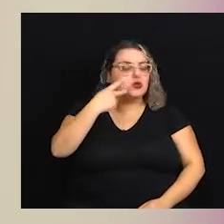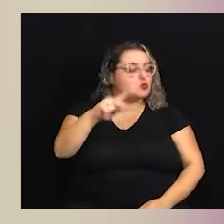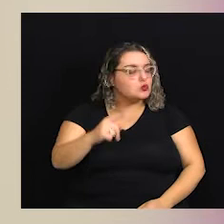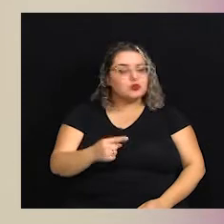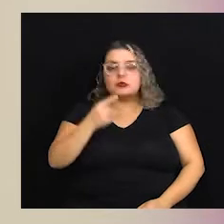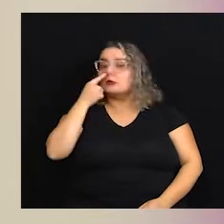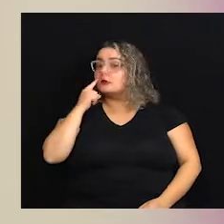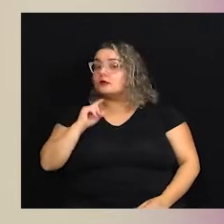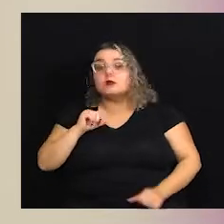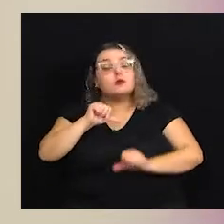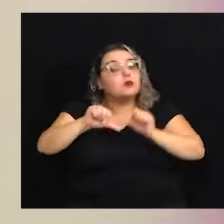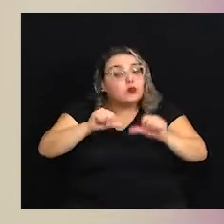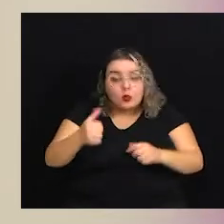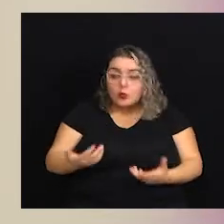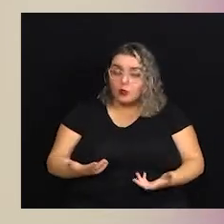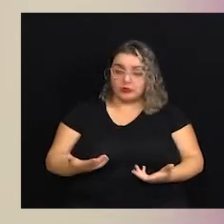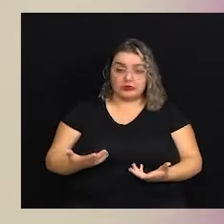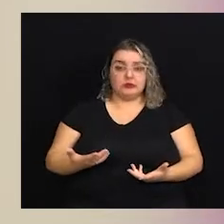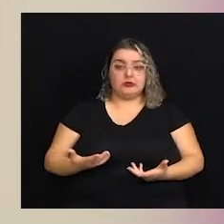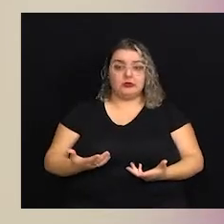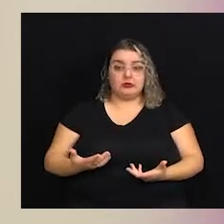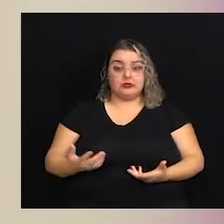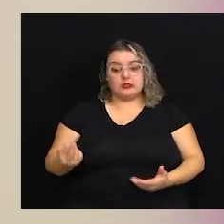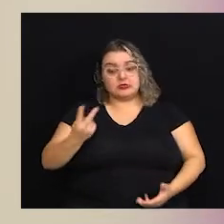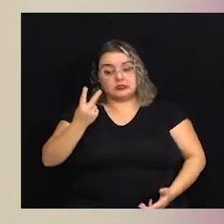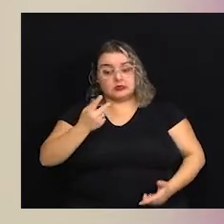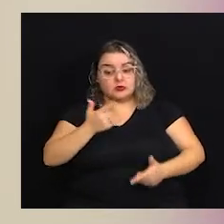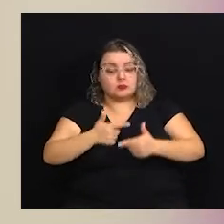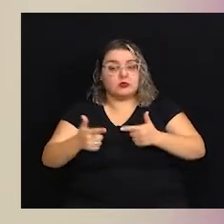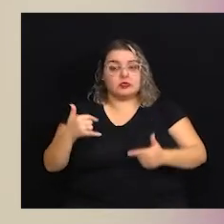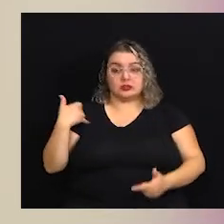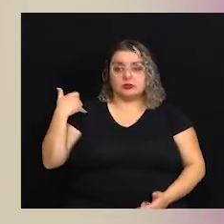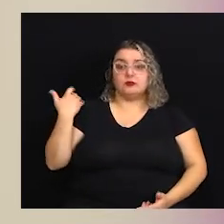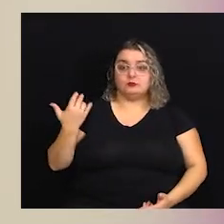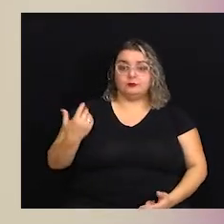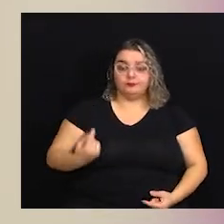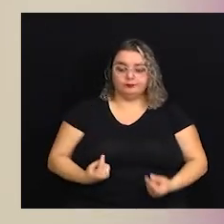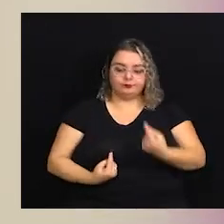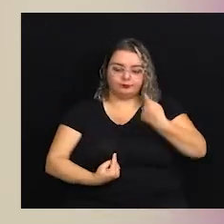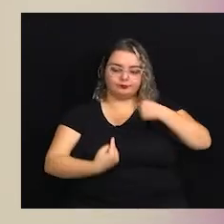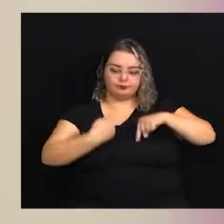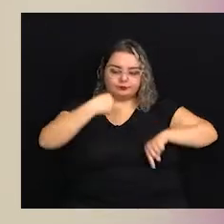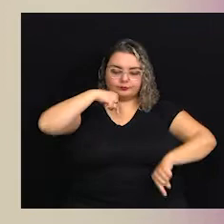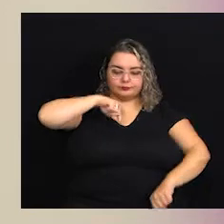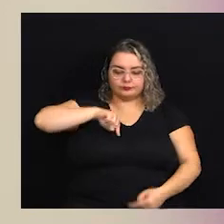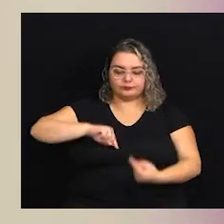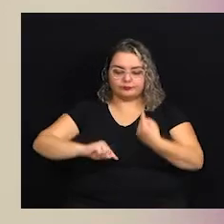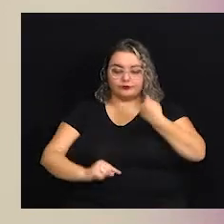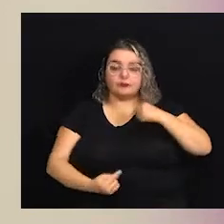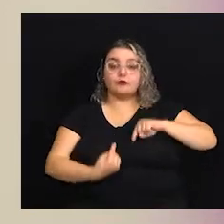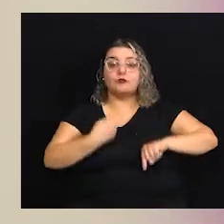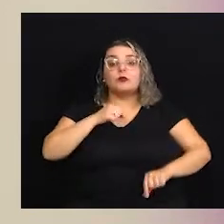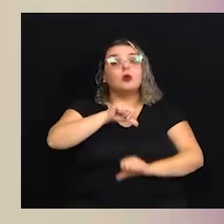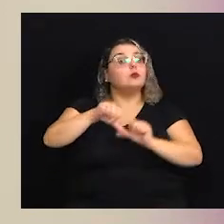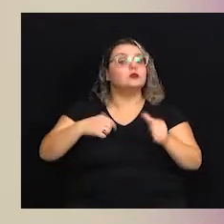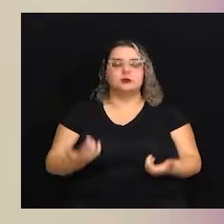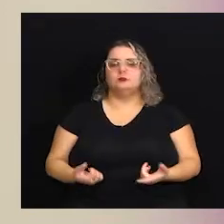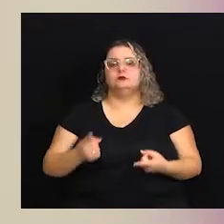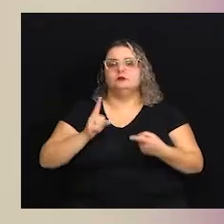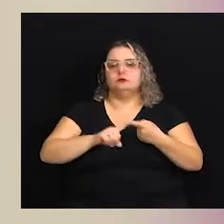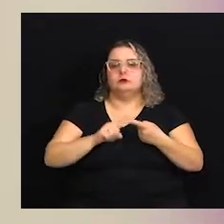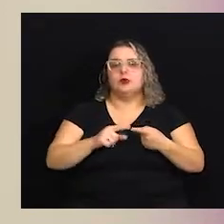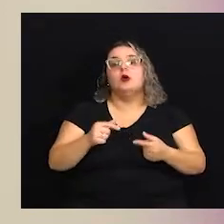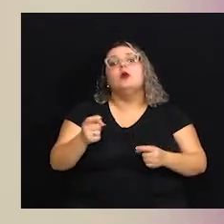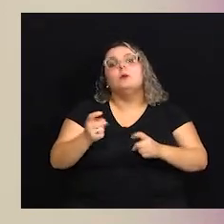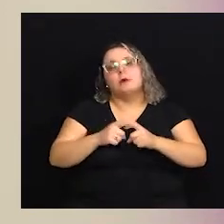fazer também é entender que nessa segunda metade da vida o nosso metabolismo mudou. Então, como eu vejo, Vivi, primeiro, o